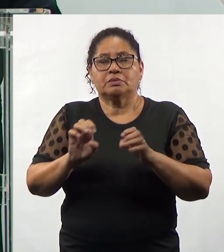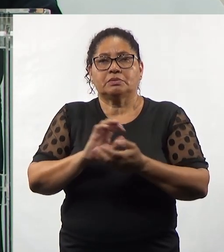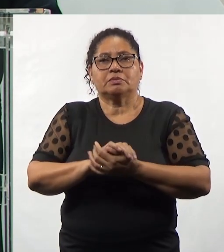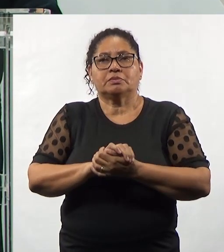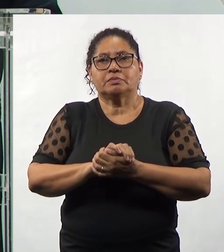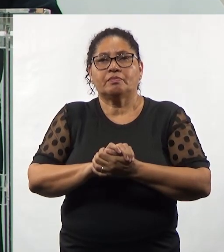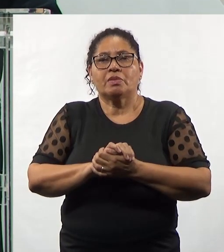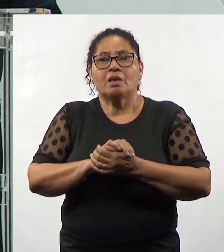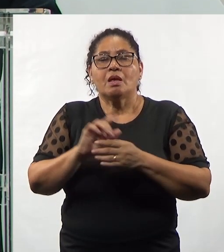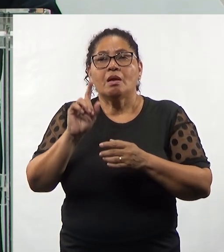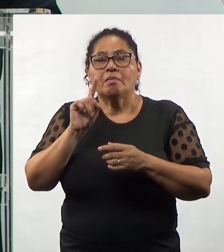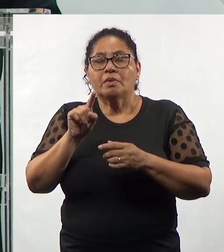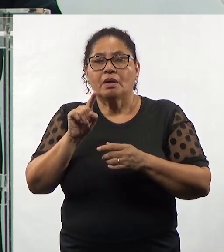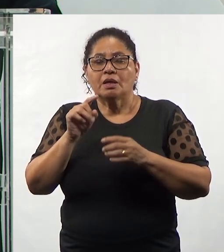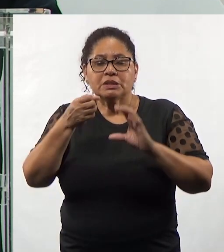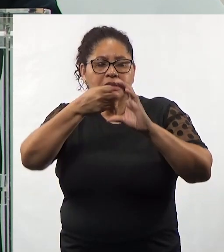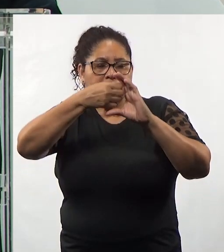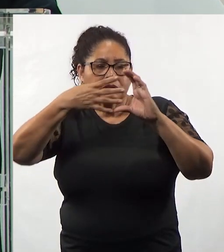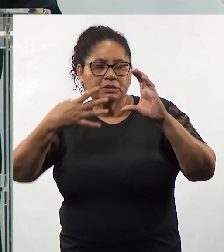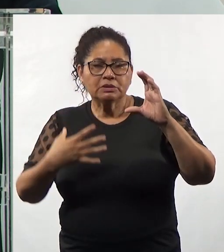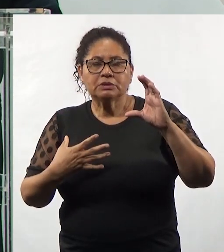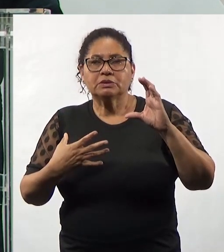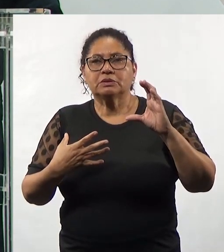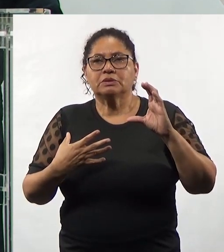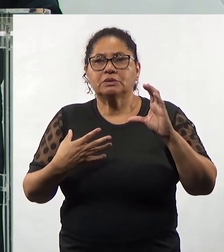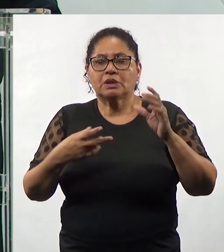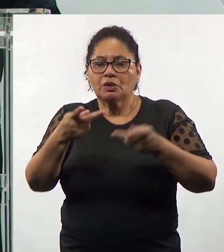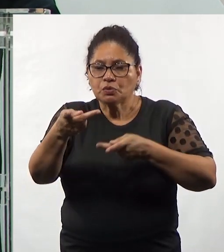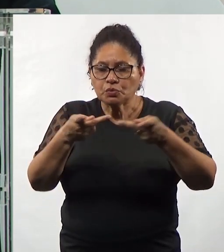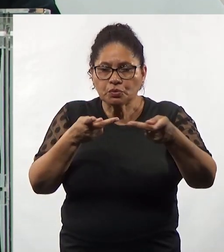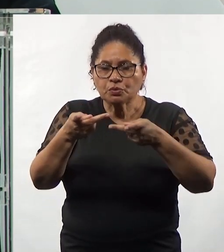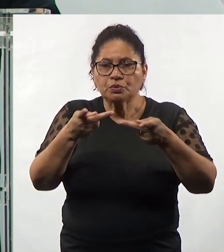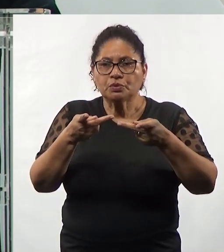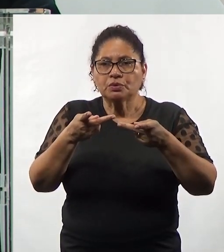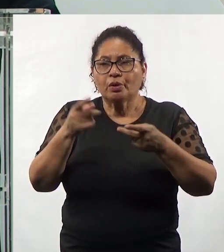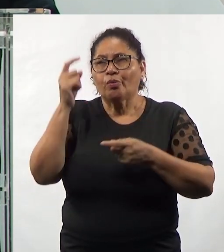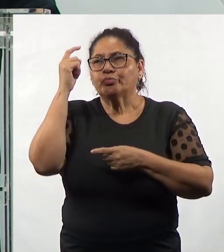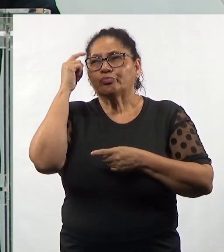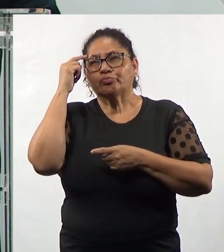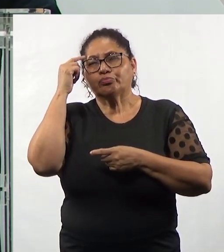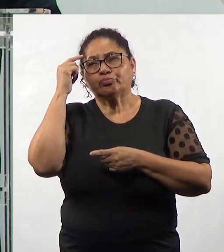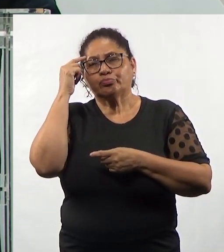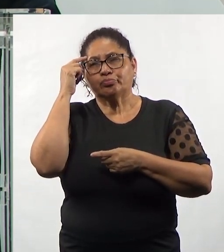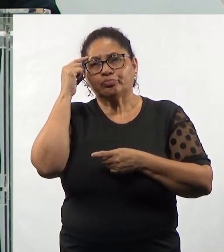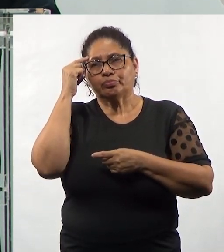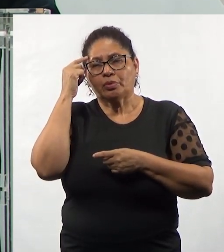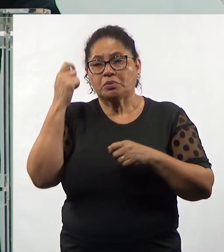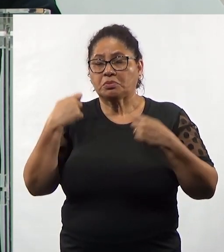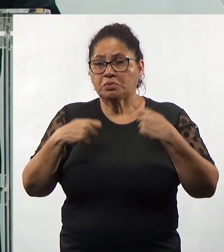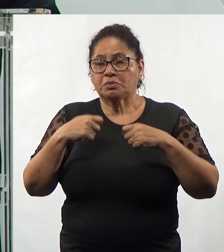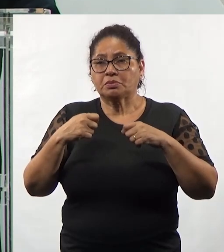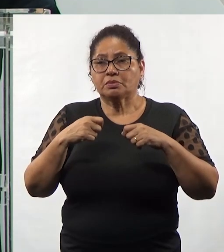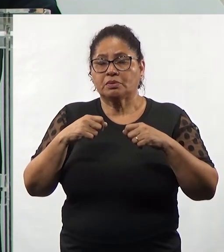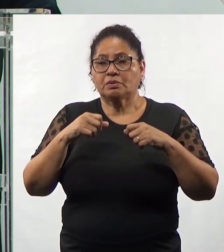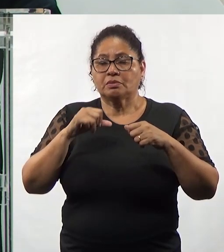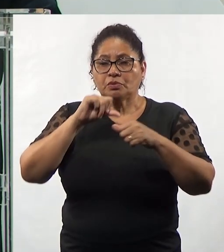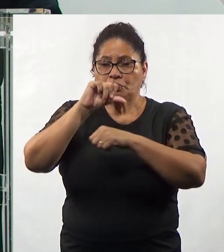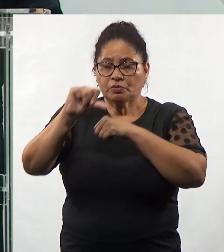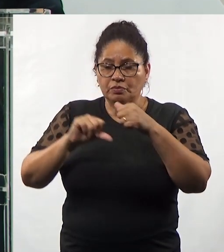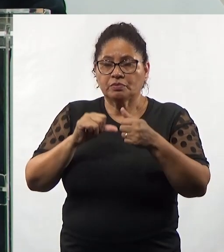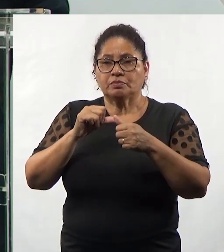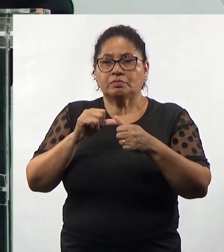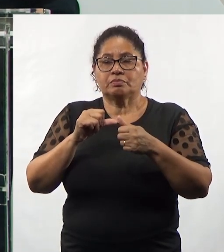estrutura para se caracterizar como uma intenção de projeto ou uma ideia que está prestes a virar um